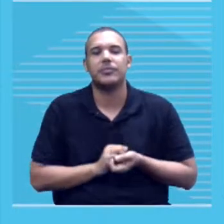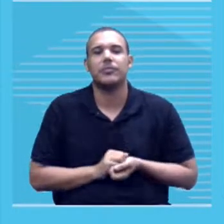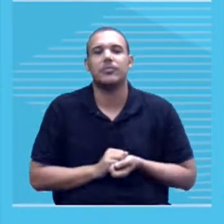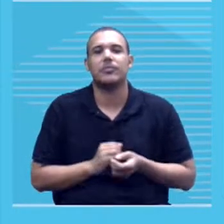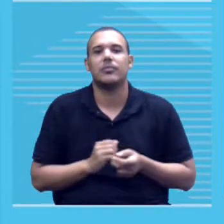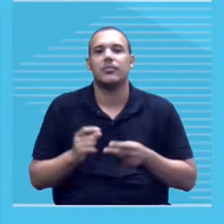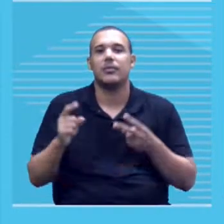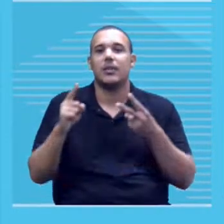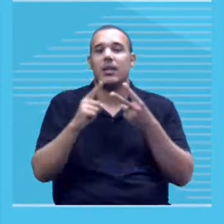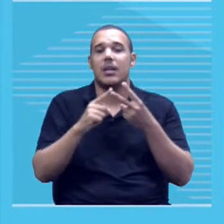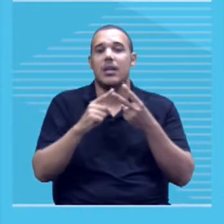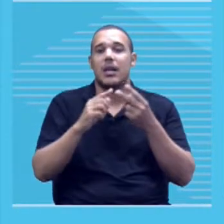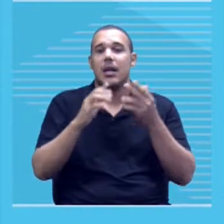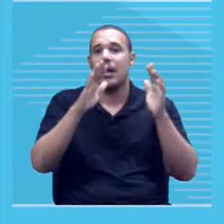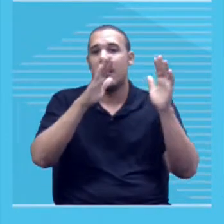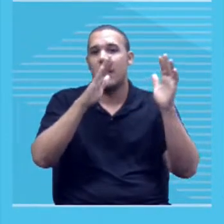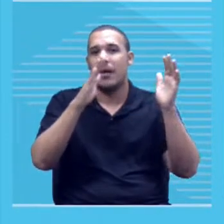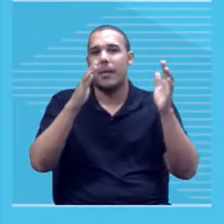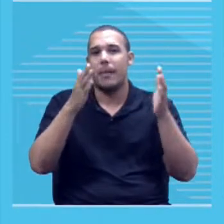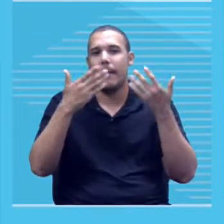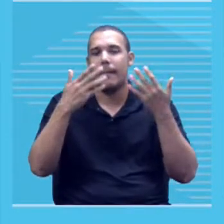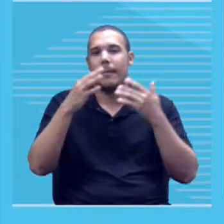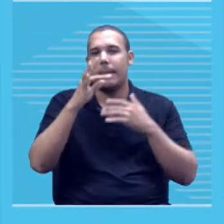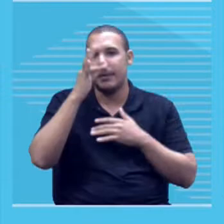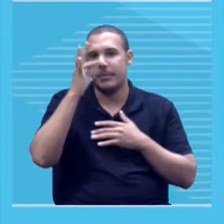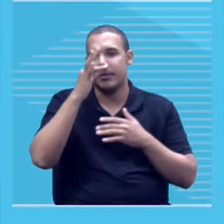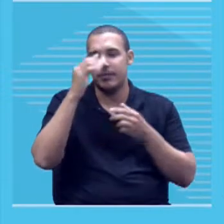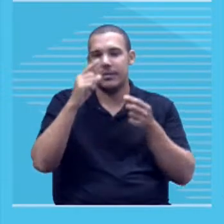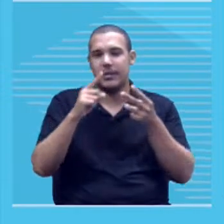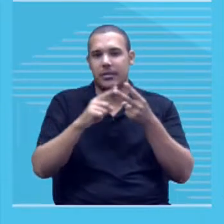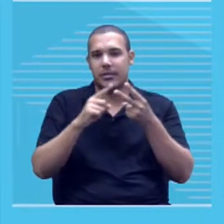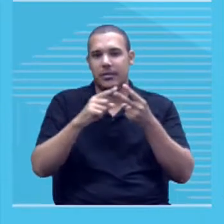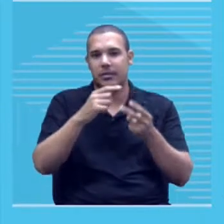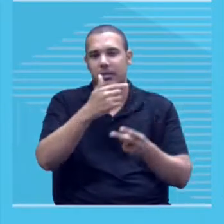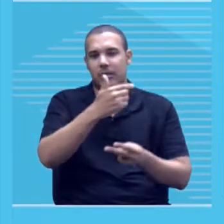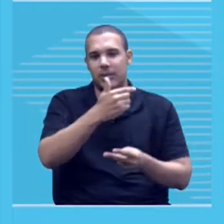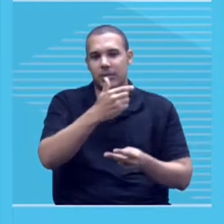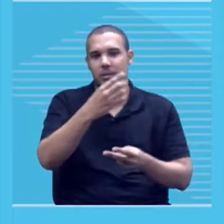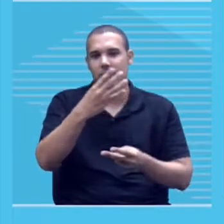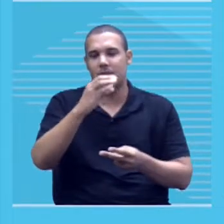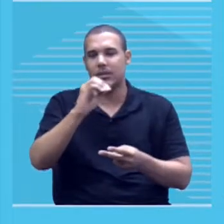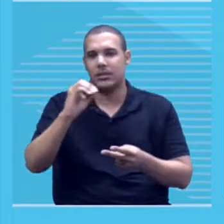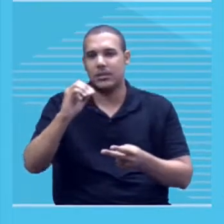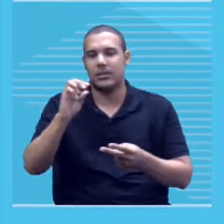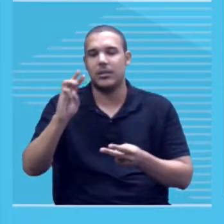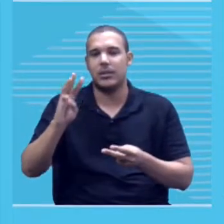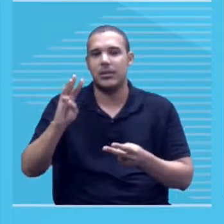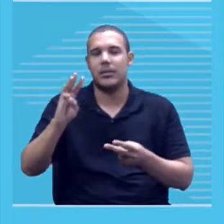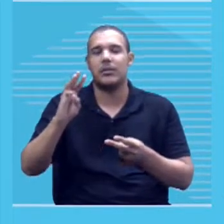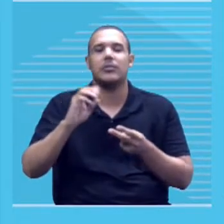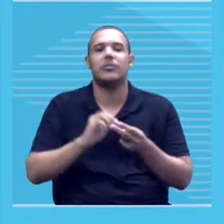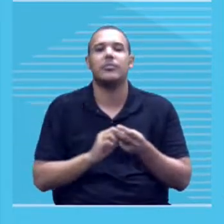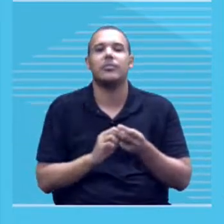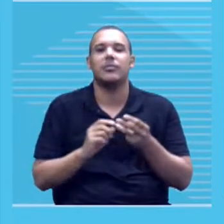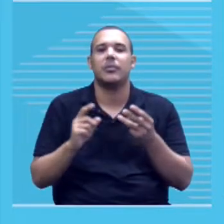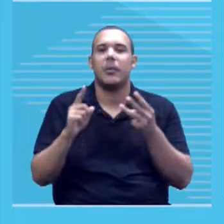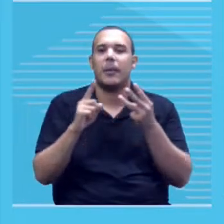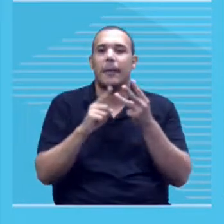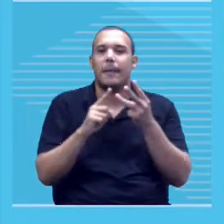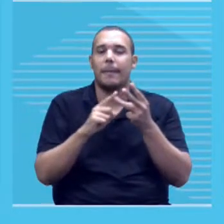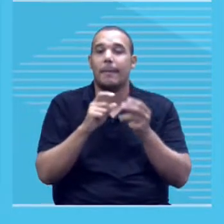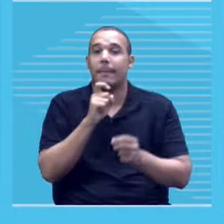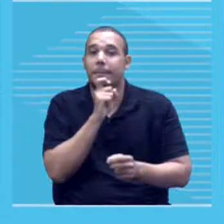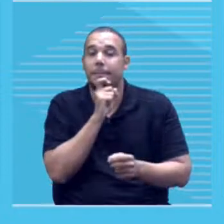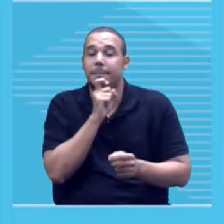Você tem a primavera, onde ele tem uma potência de 2400 watts, aumentou 300 aí. E você tem uma